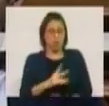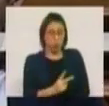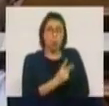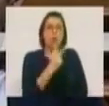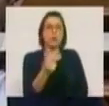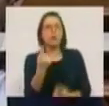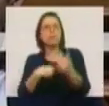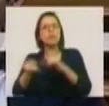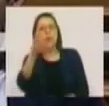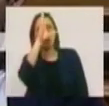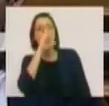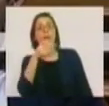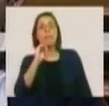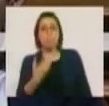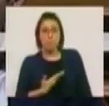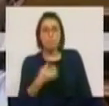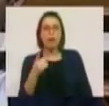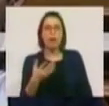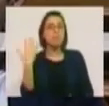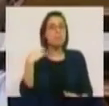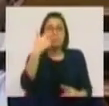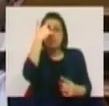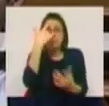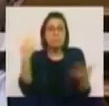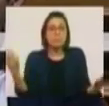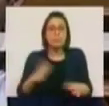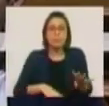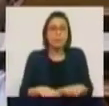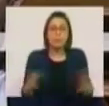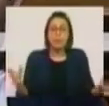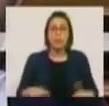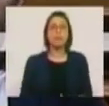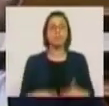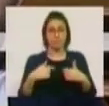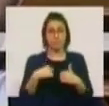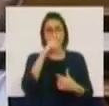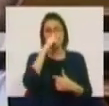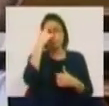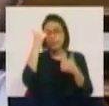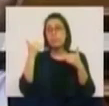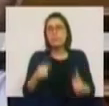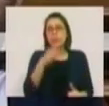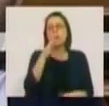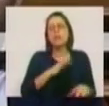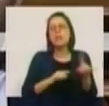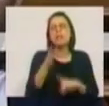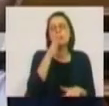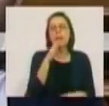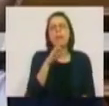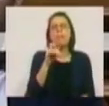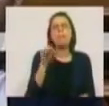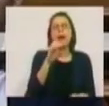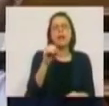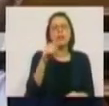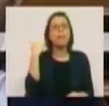2 anos do que o Governo do PSD alguma vez pensou em fazer. E nós lembramos-nos bem do que disse o deputado Passos Coelho na